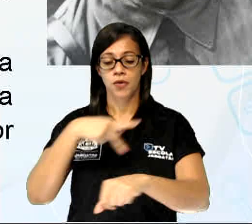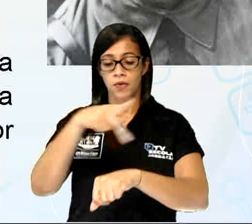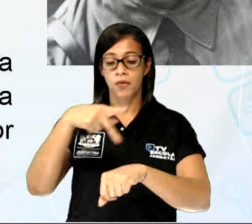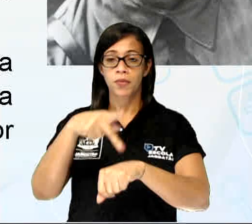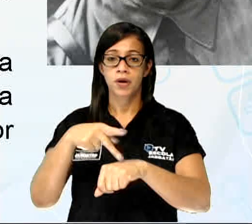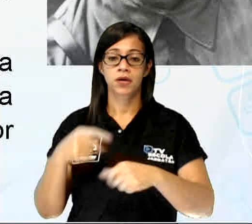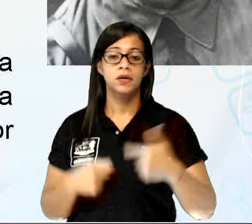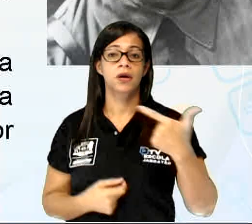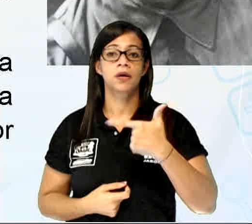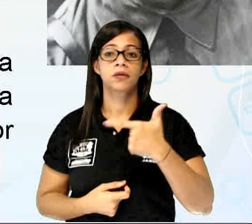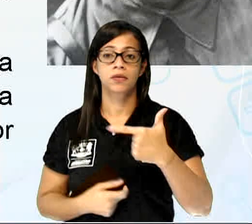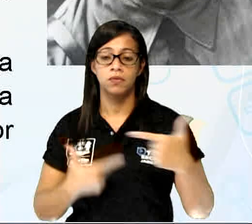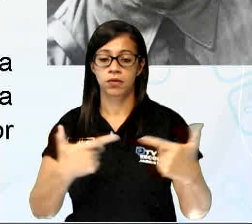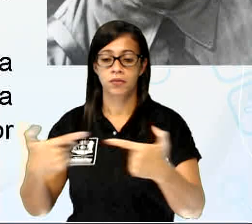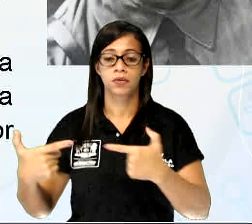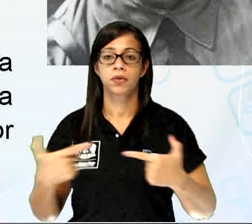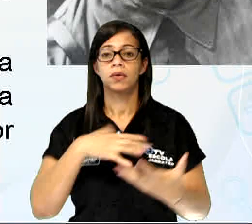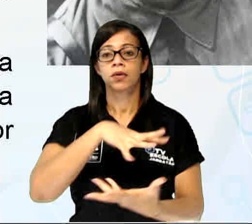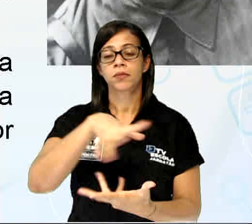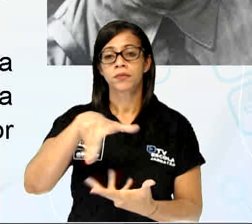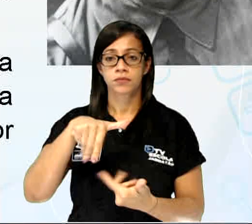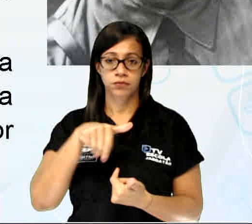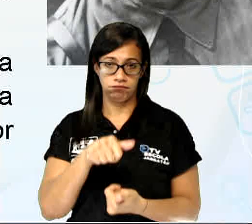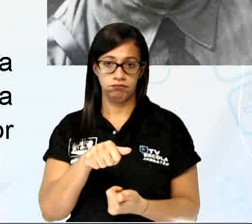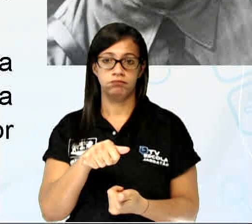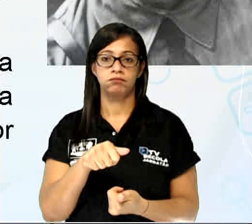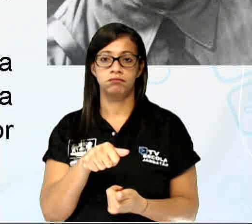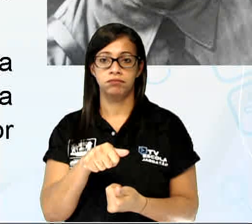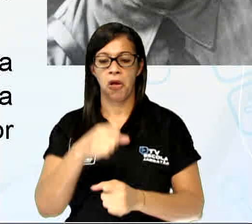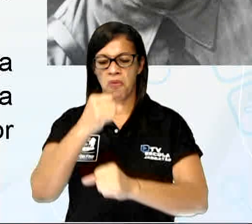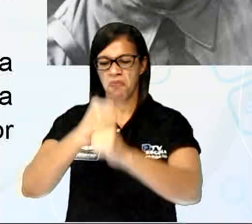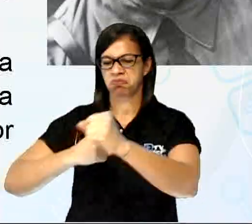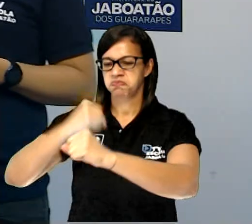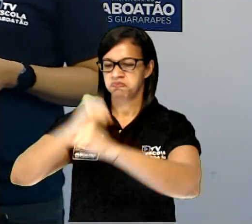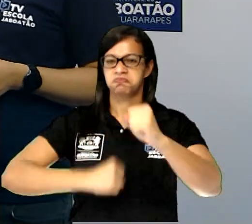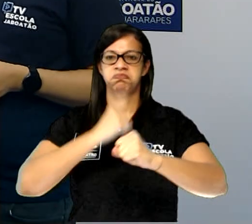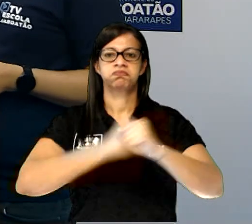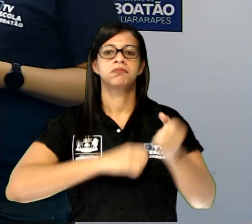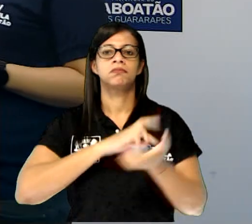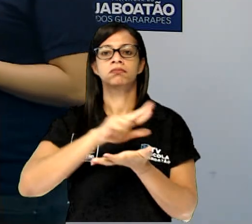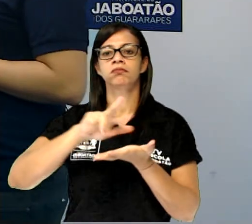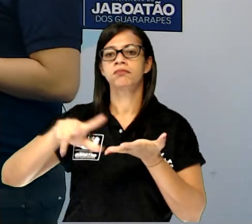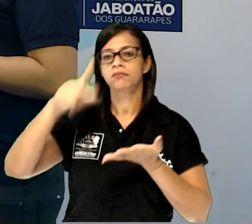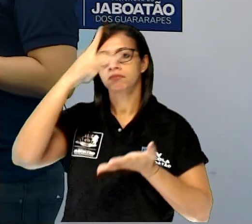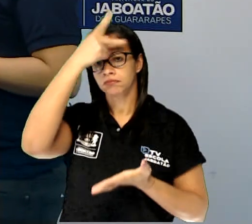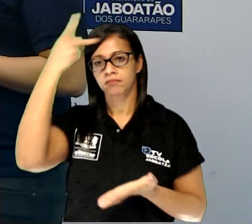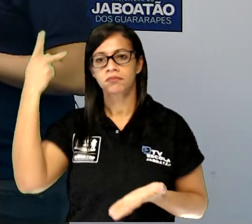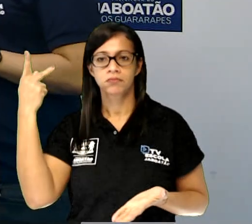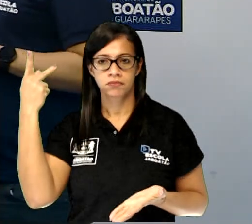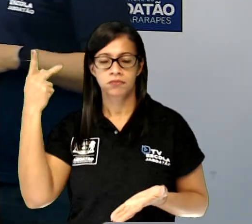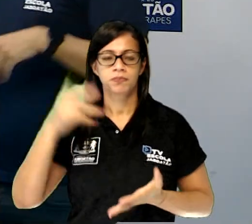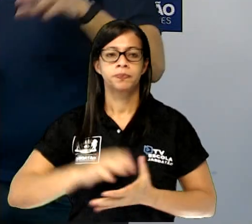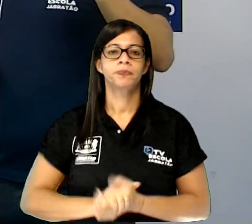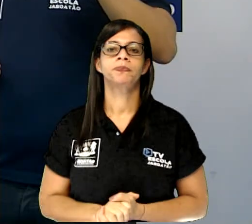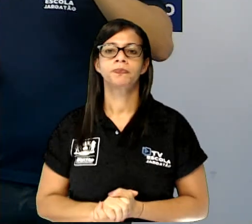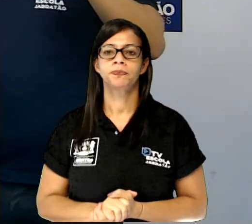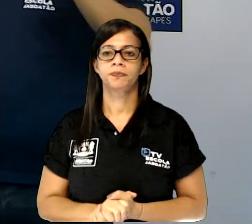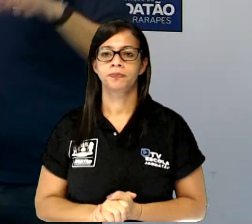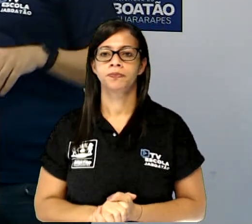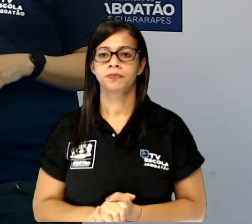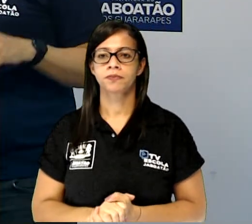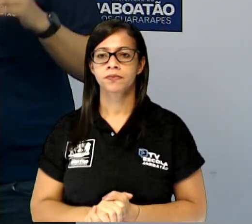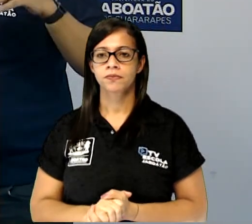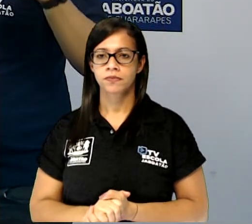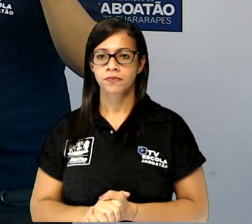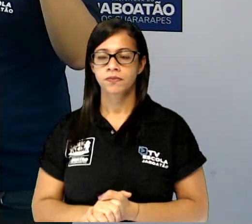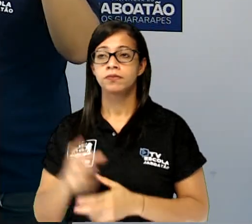sendo o responsável pelo maior genocídio da história, o Holocausto. E aqui, ó, a gente vai fazer um breve